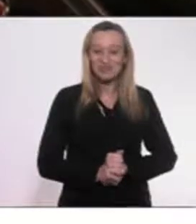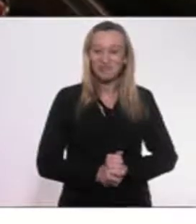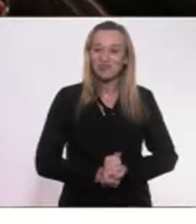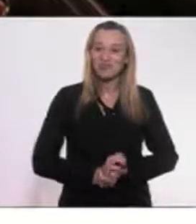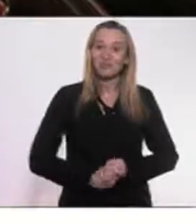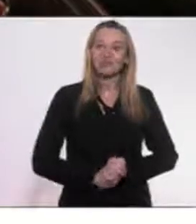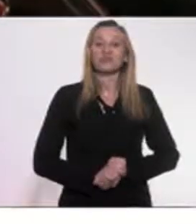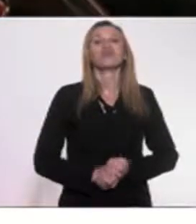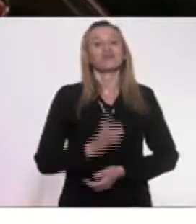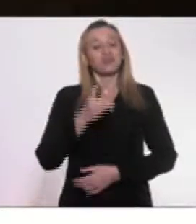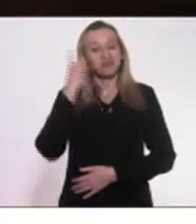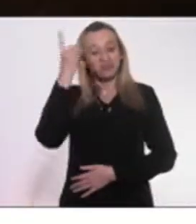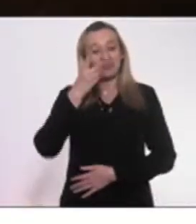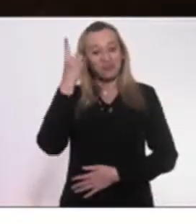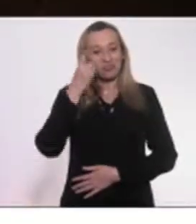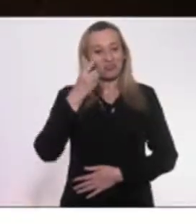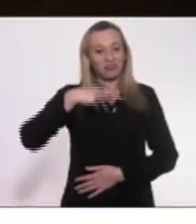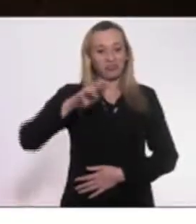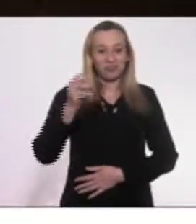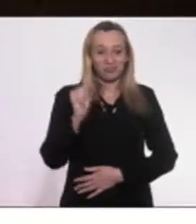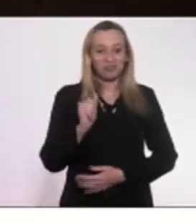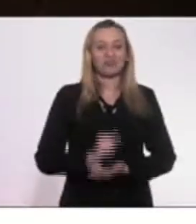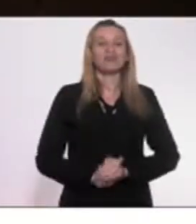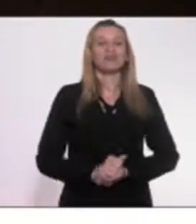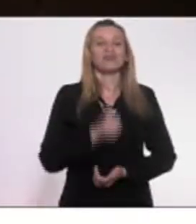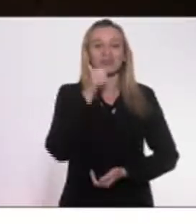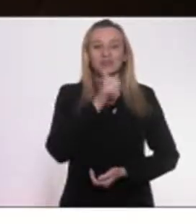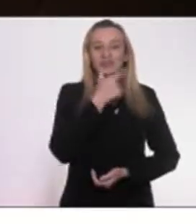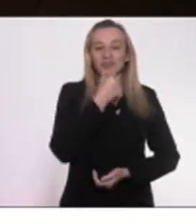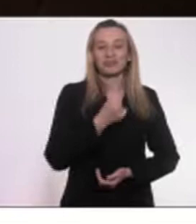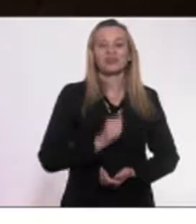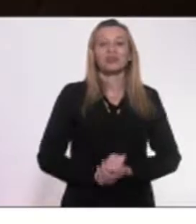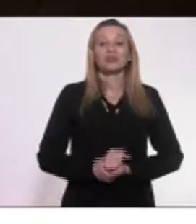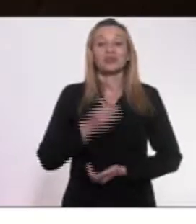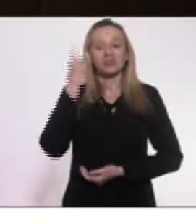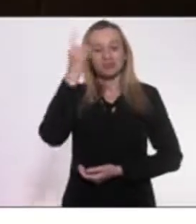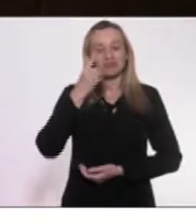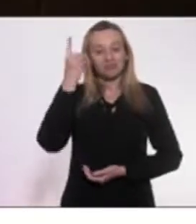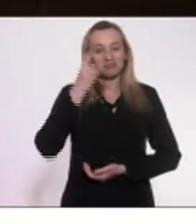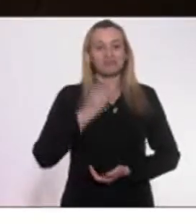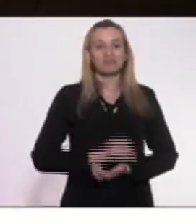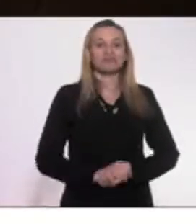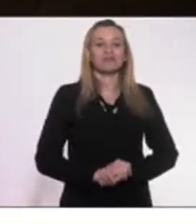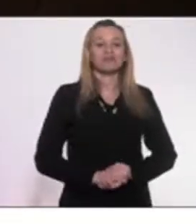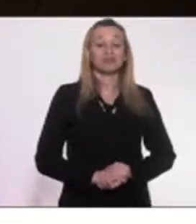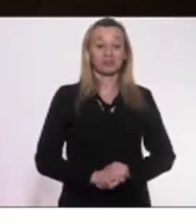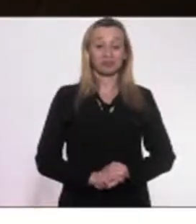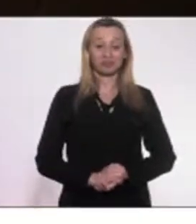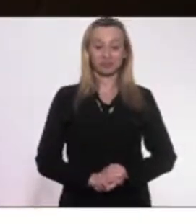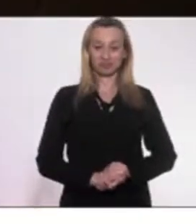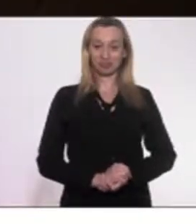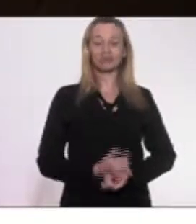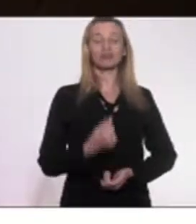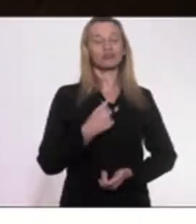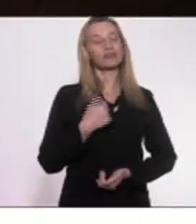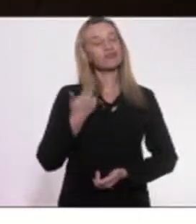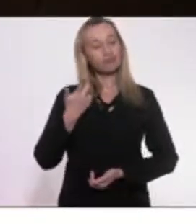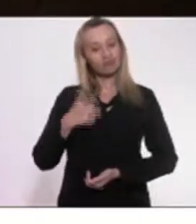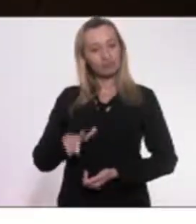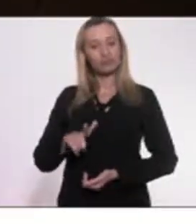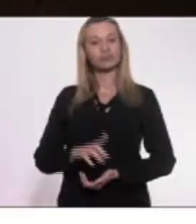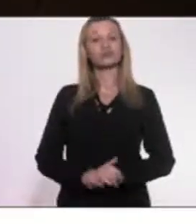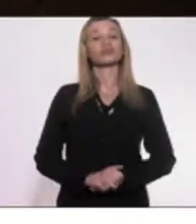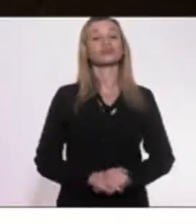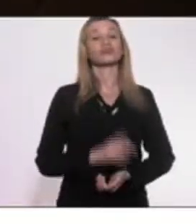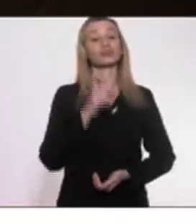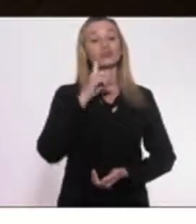Excelentíssima deputada Marta Rocha, senhoras deputadas, senhores deputados, eu, mais uma vez, no